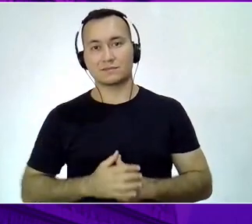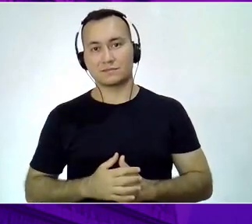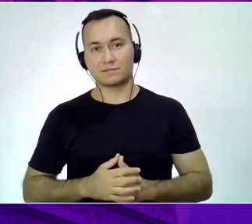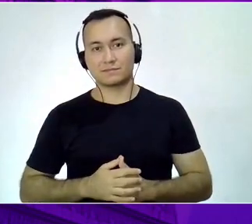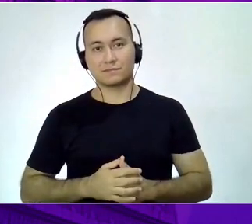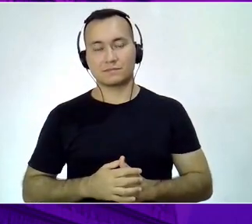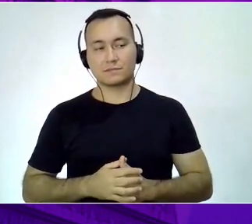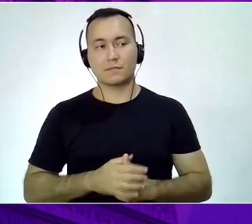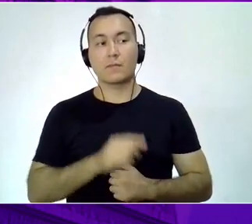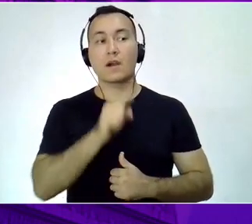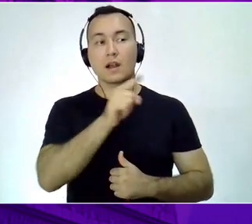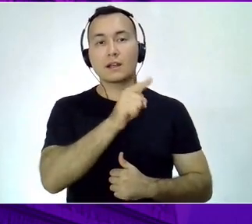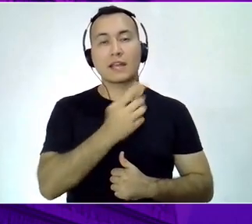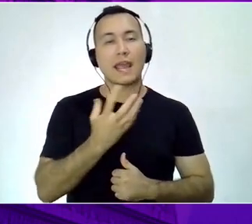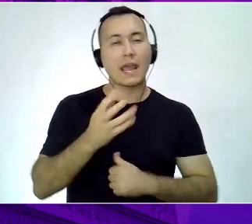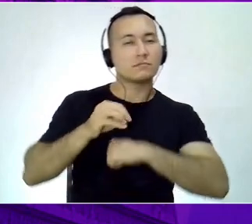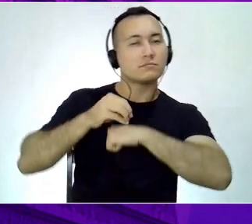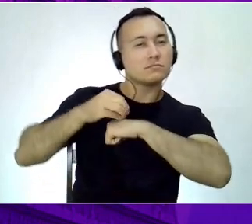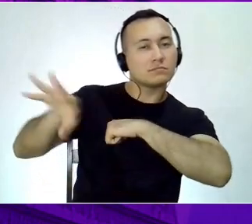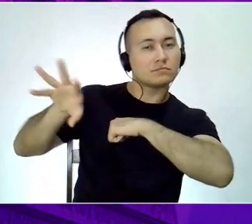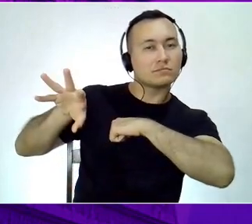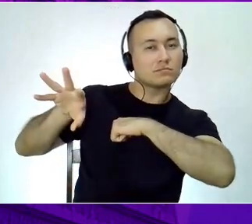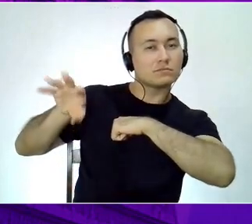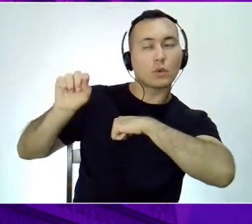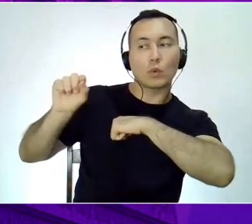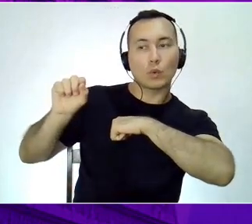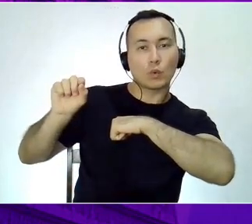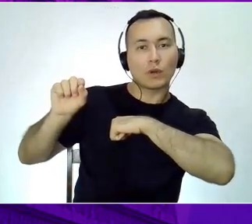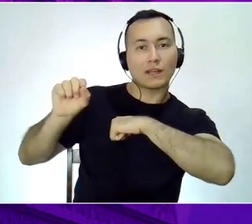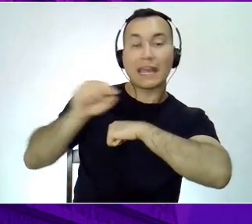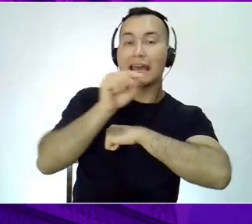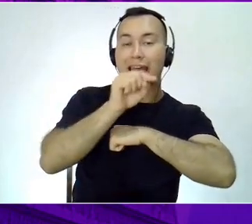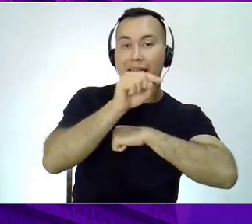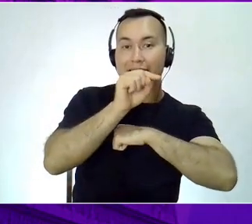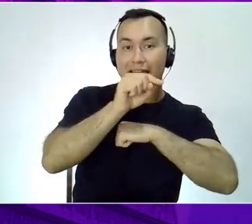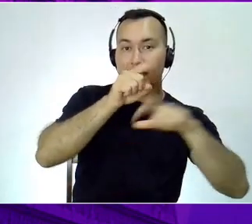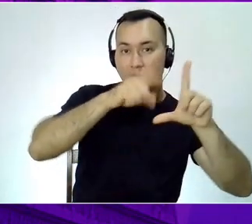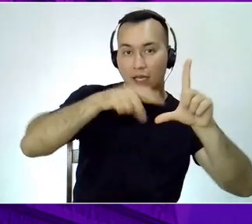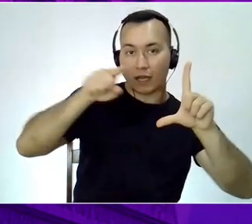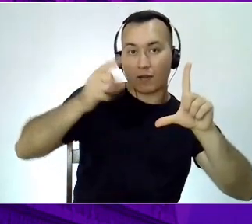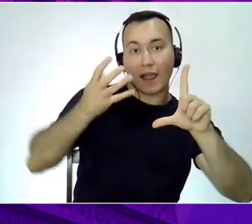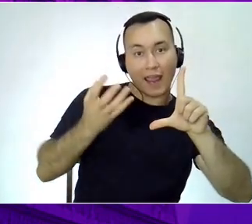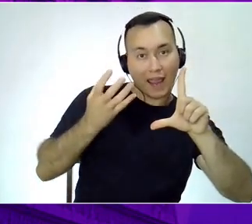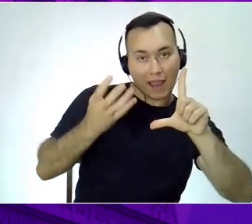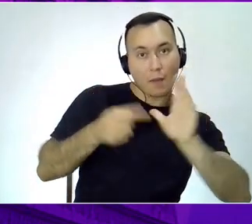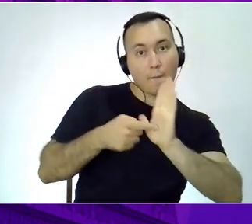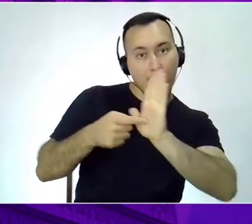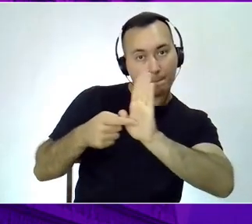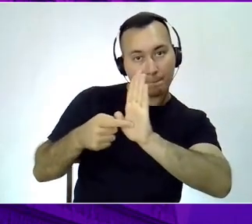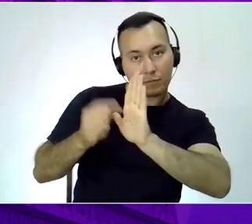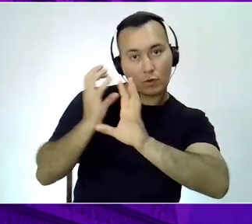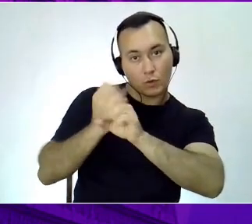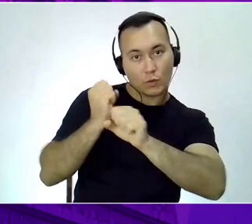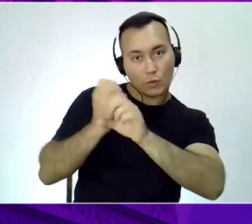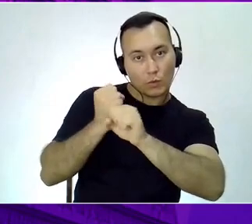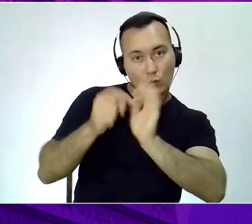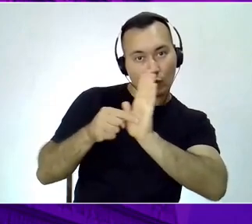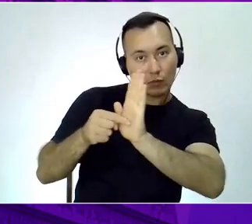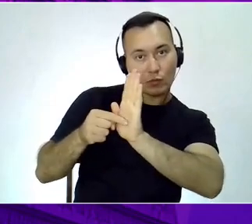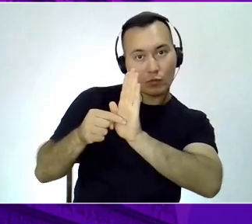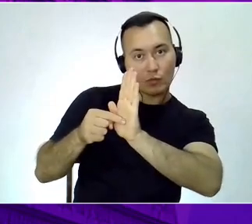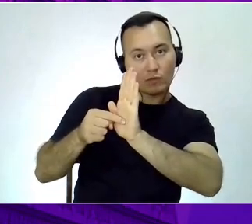responsabilidade disso. Vocês têm que saber qual é o insight daquele gráfico. E com qual precisão a audiência precisa dos